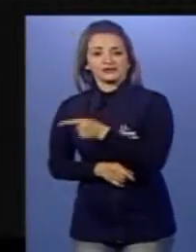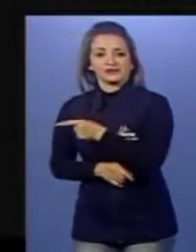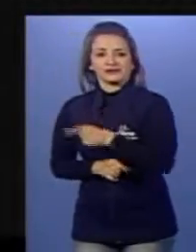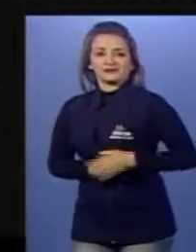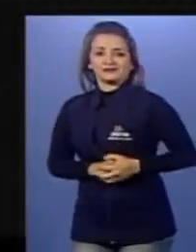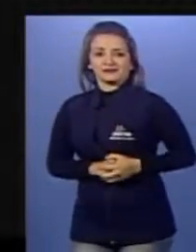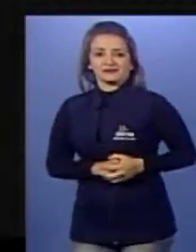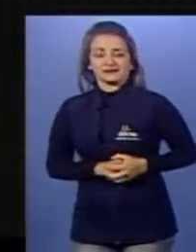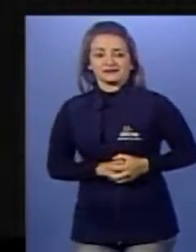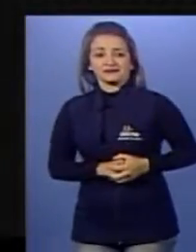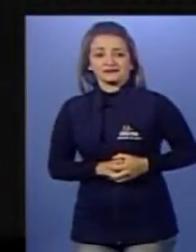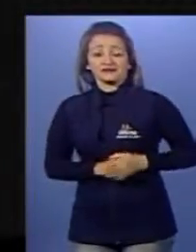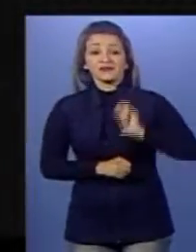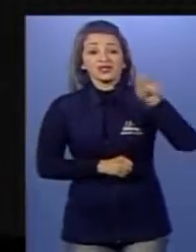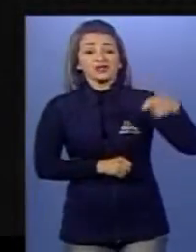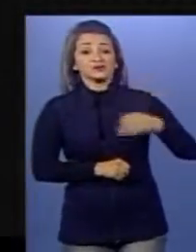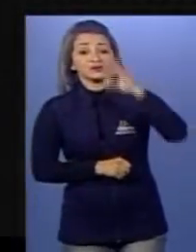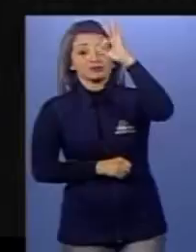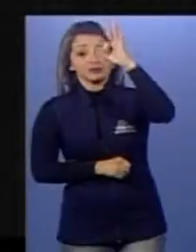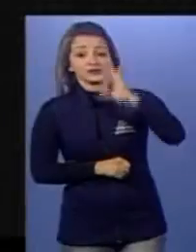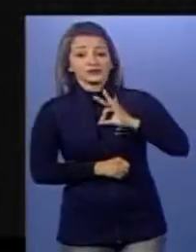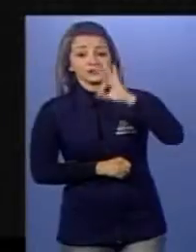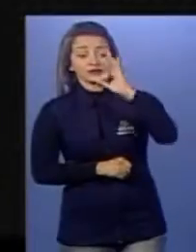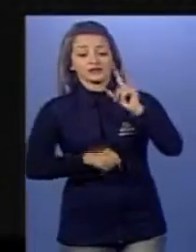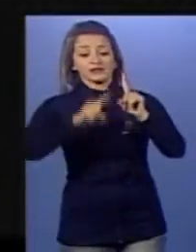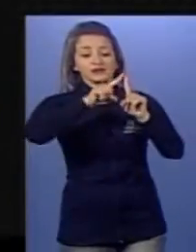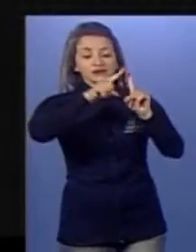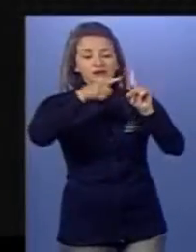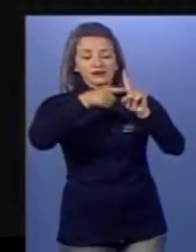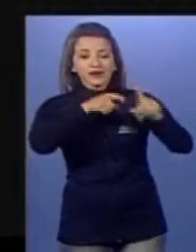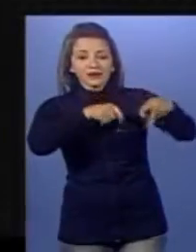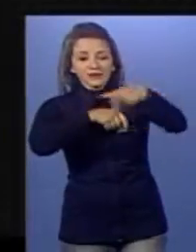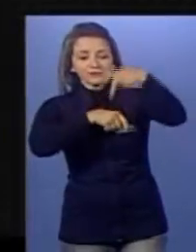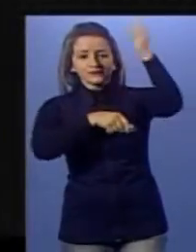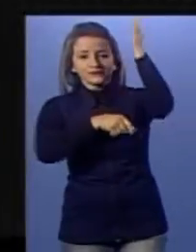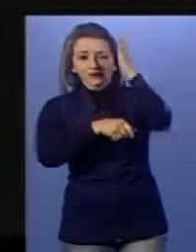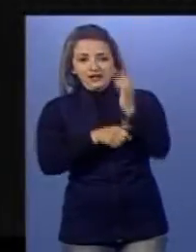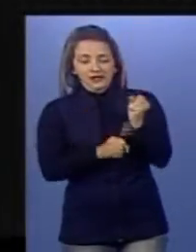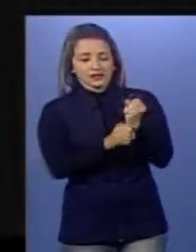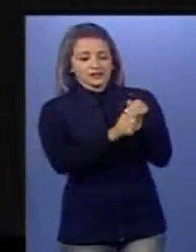com relação à taxa de fecundidade no brasil ano 2000